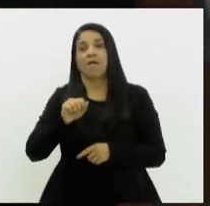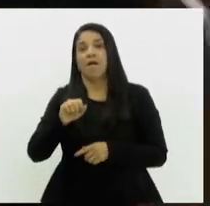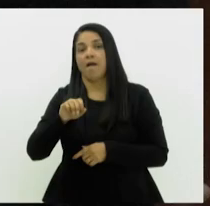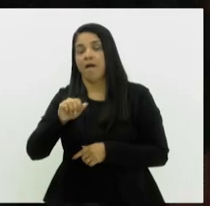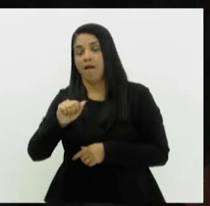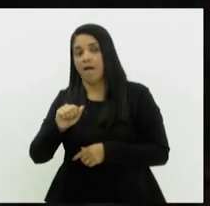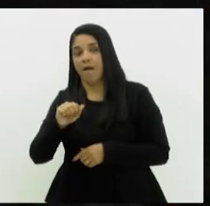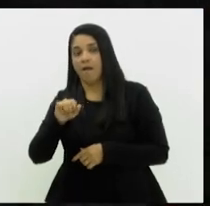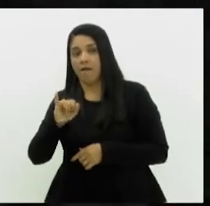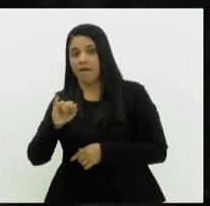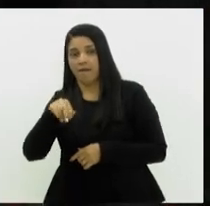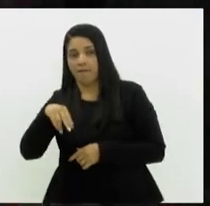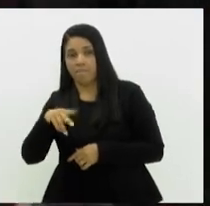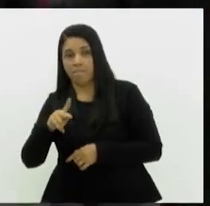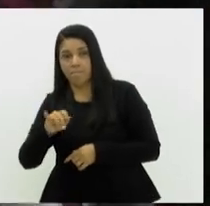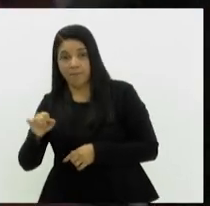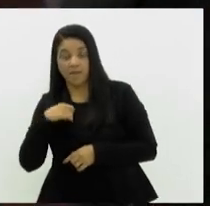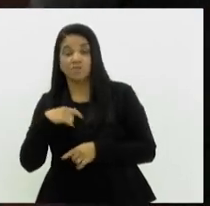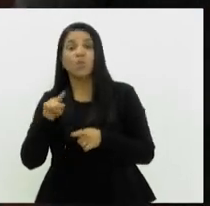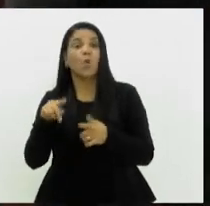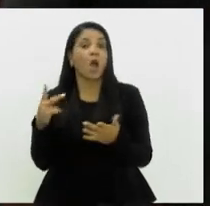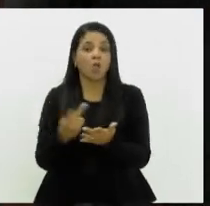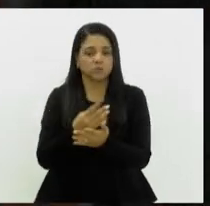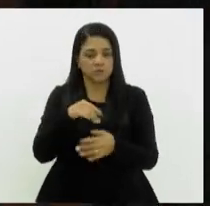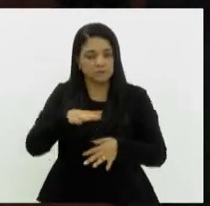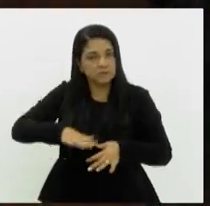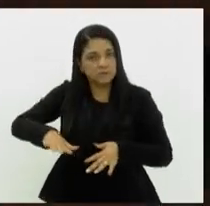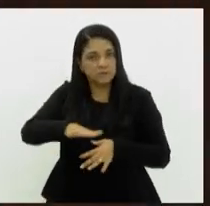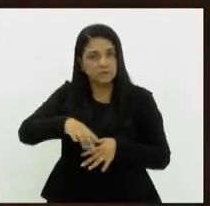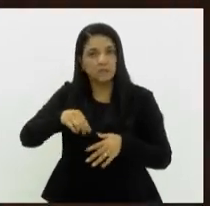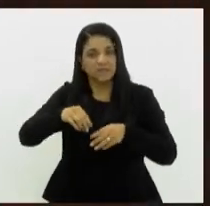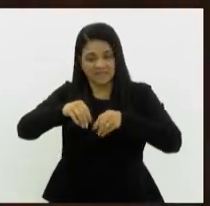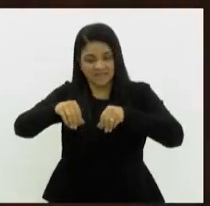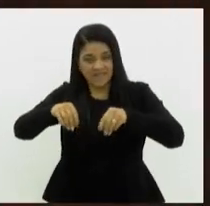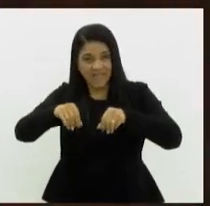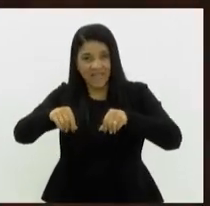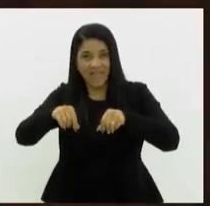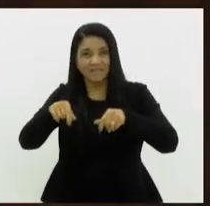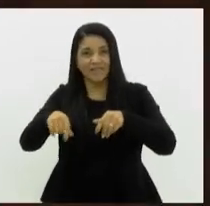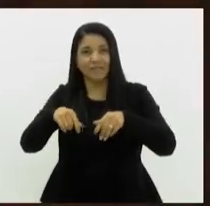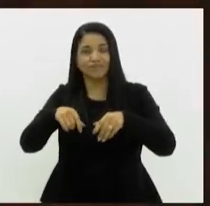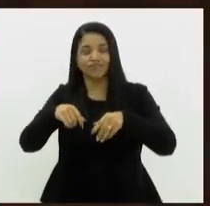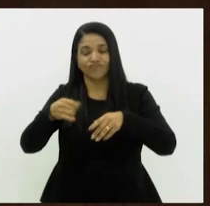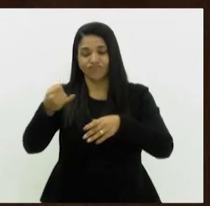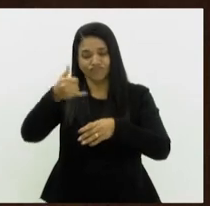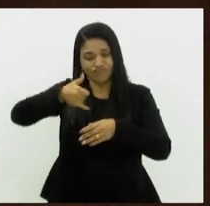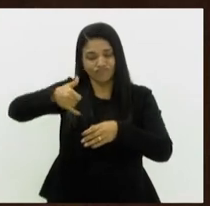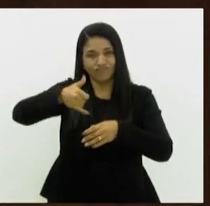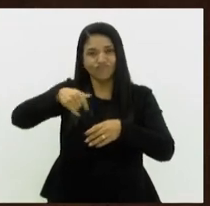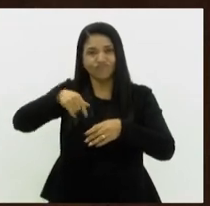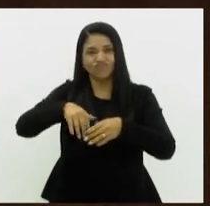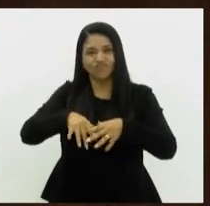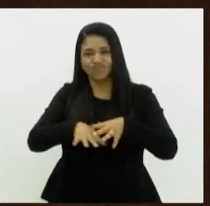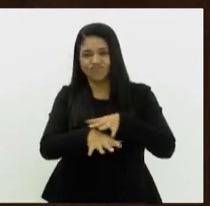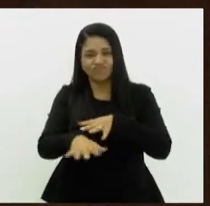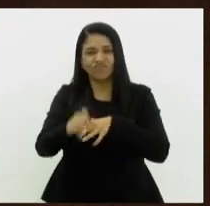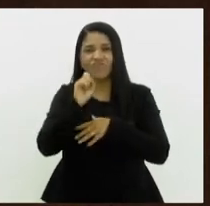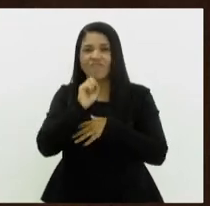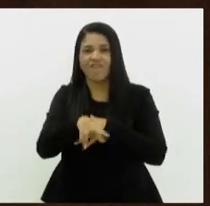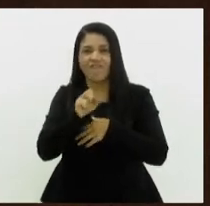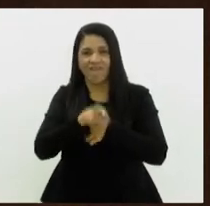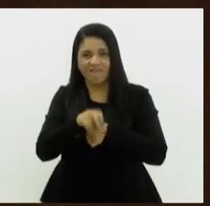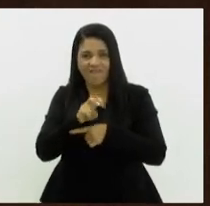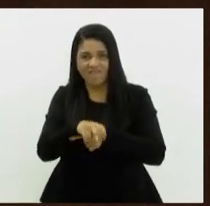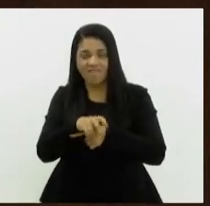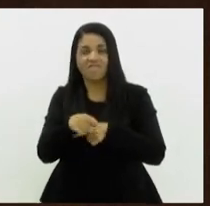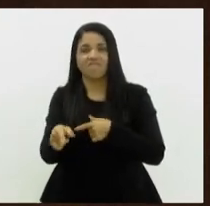que uma parte das terras estão impedidas de produzir ou por contaminação do tolueno. Hein, deputado Malafaia? Vou falar com o presidente aqui,